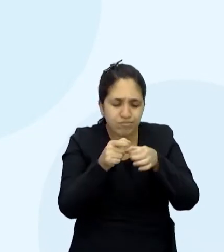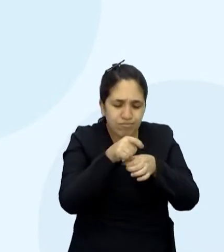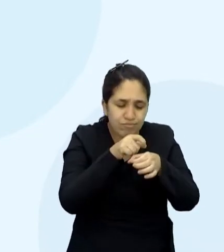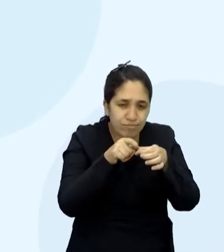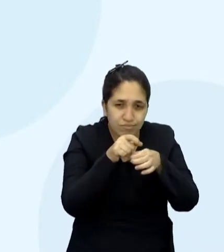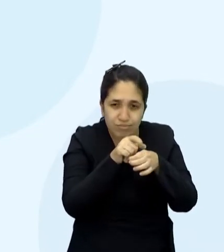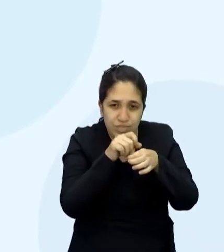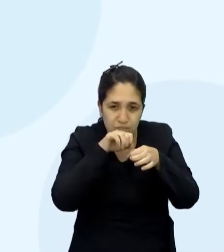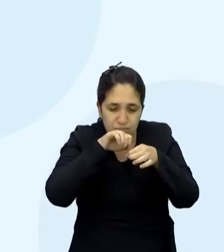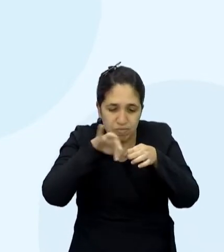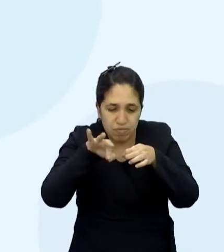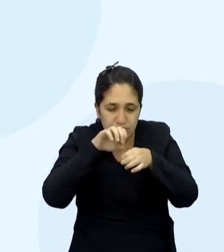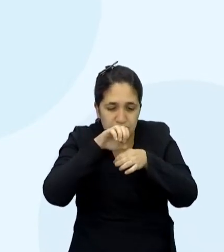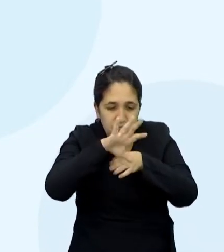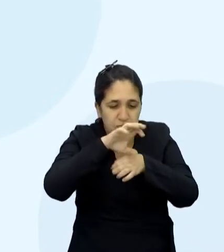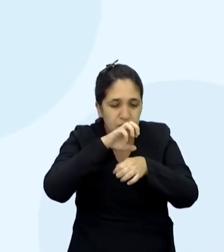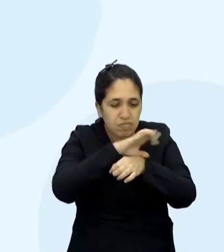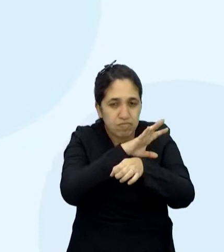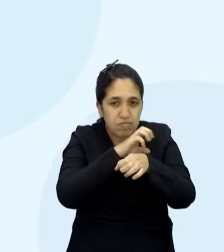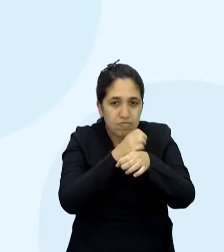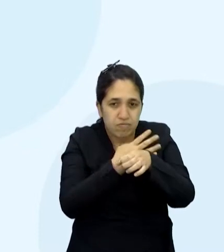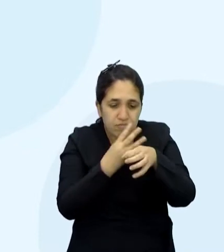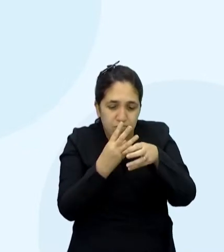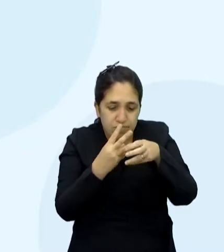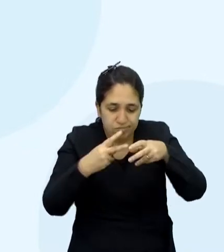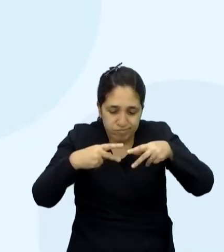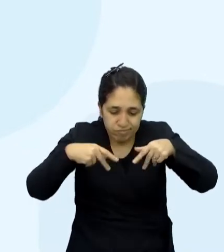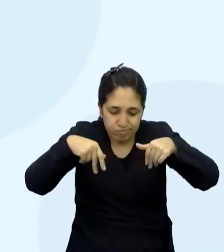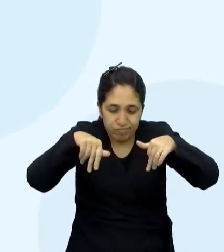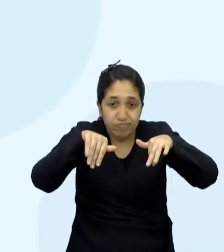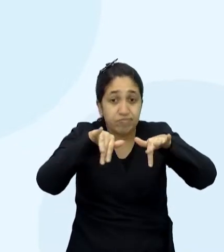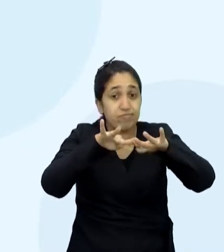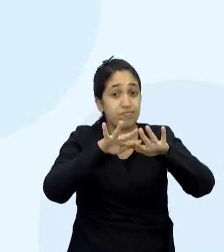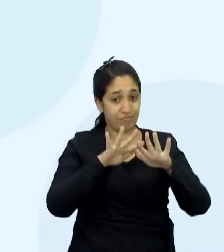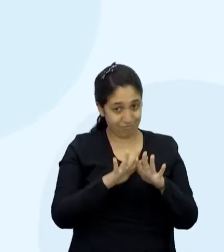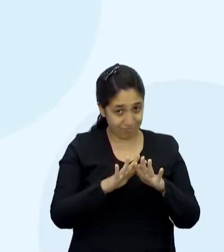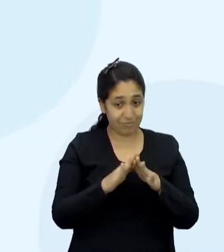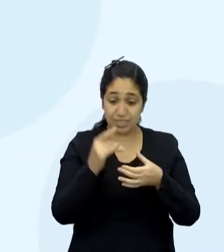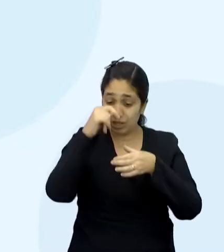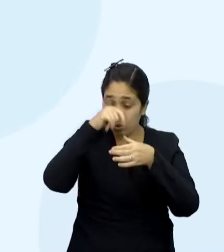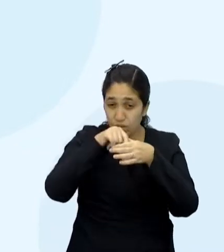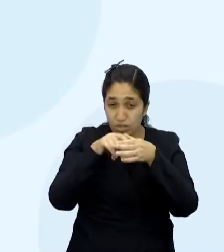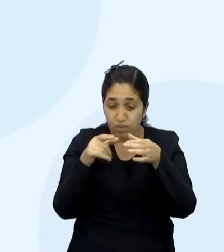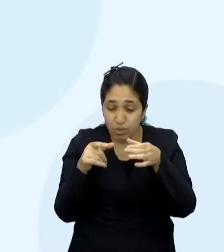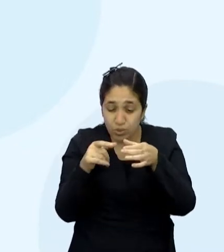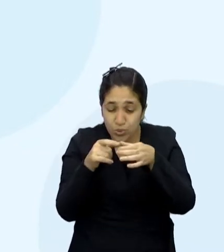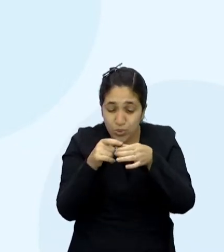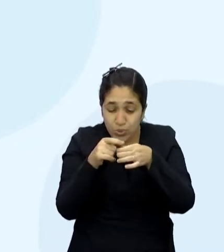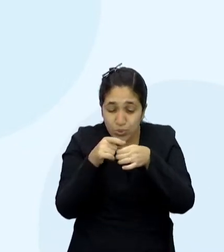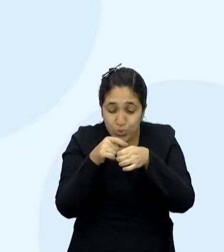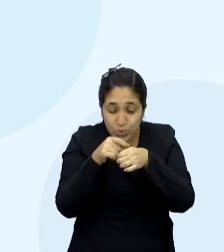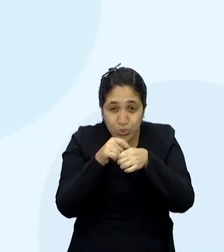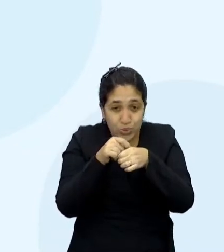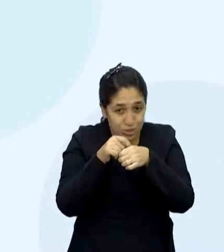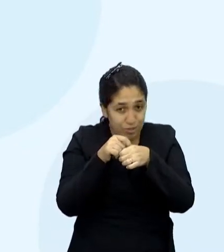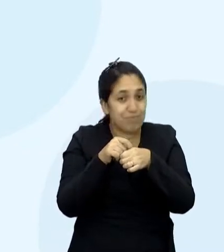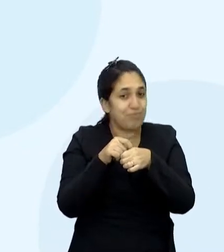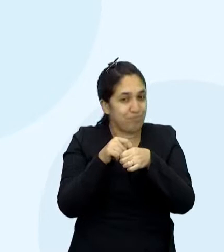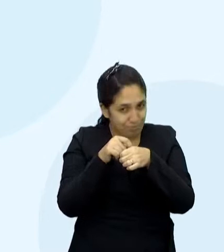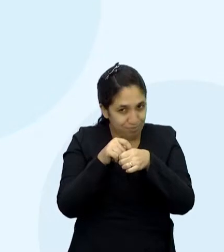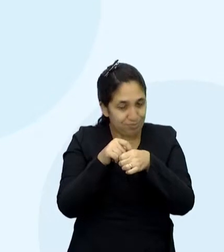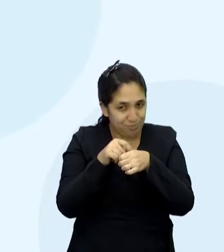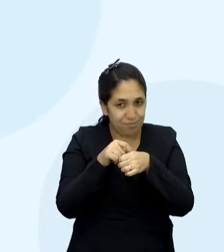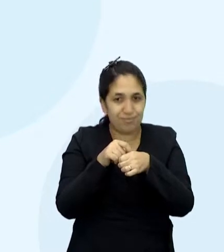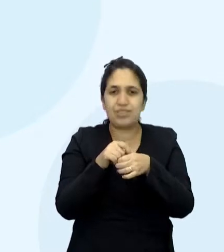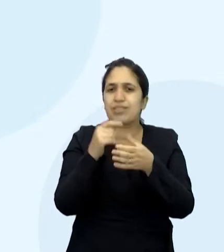emitir partículas e eles começam a se desintegrar, esse núcleo aqui. Então ele vai diminuindo, vai reduzindo essa massa aí.